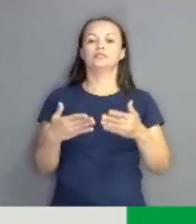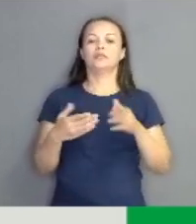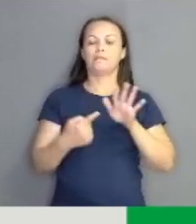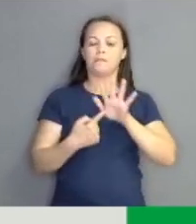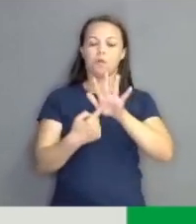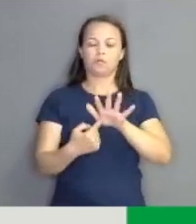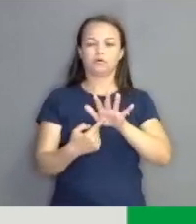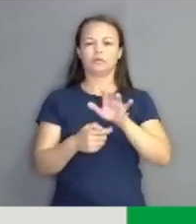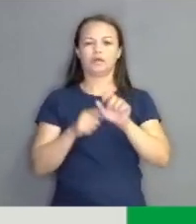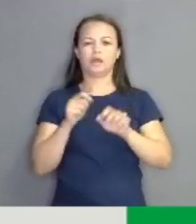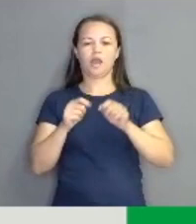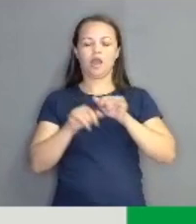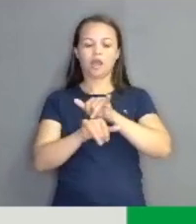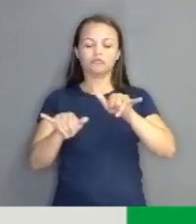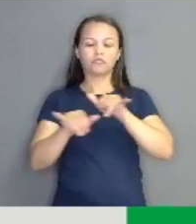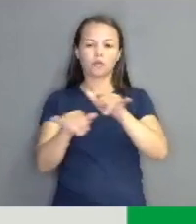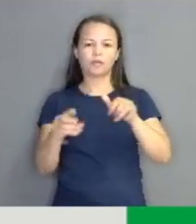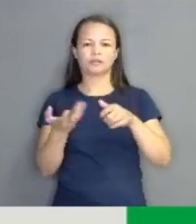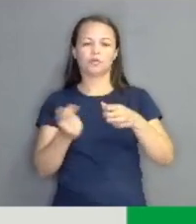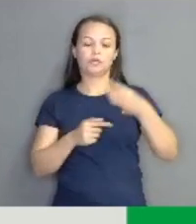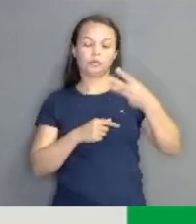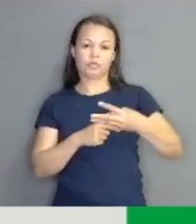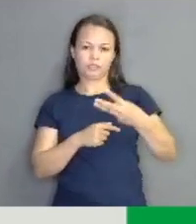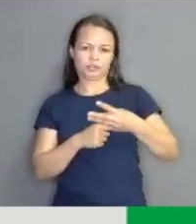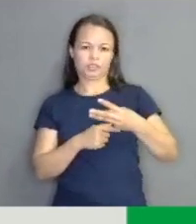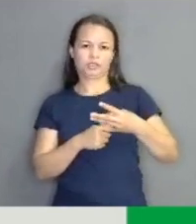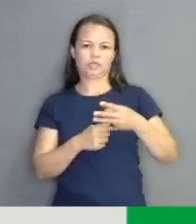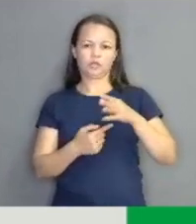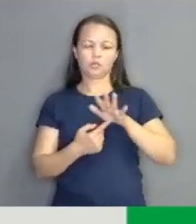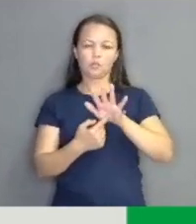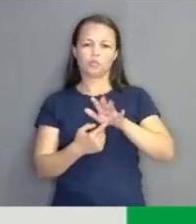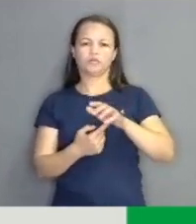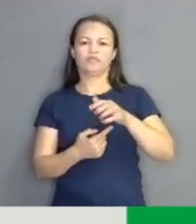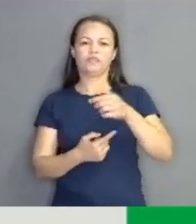informação que o terceiro teve